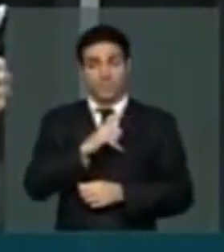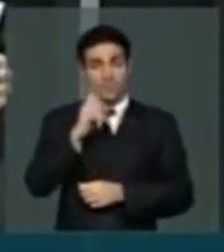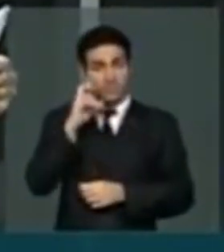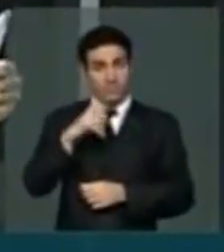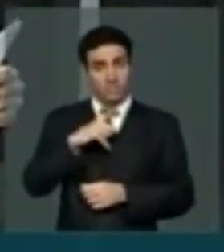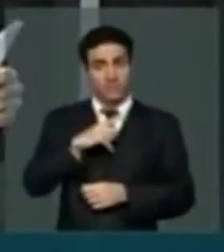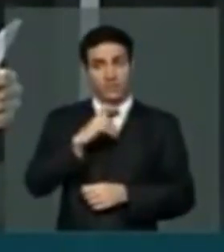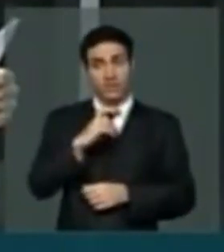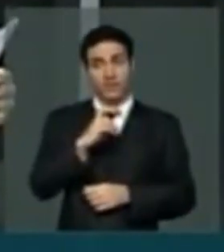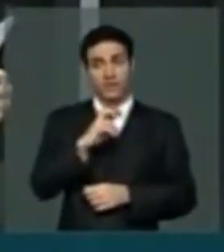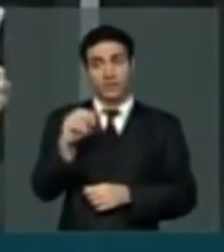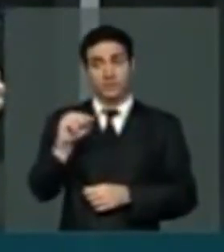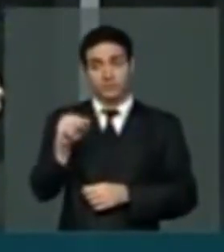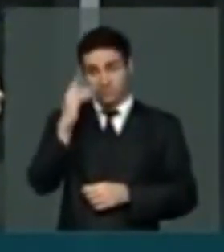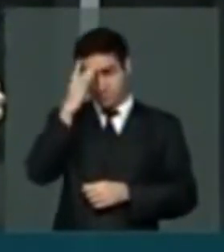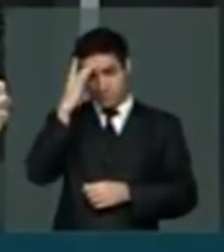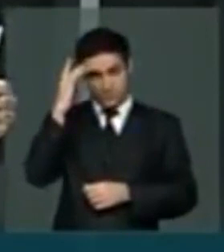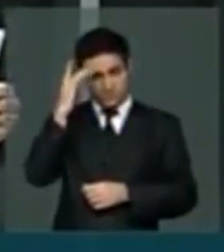presos no Brasil.